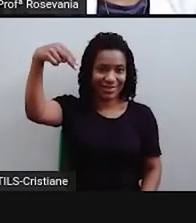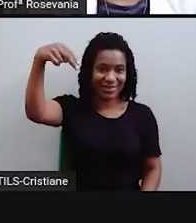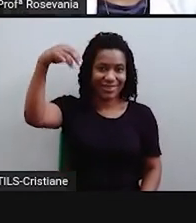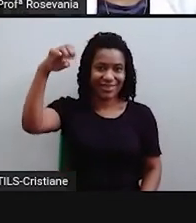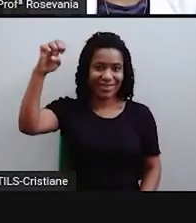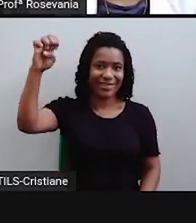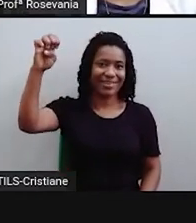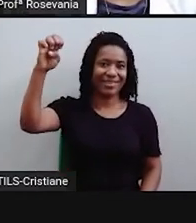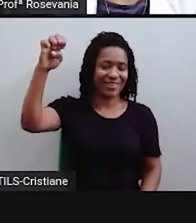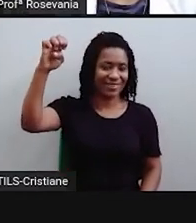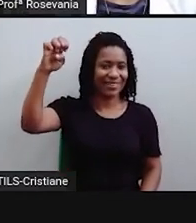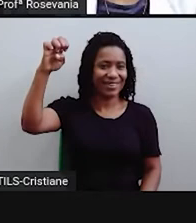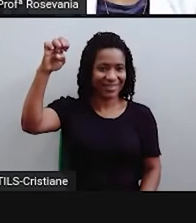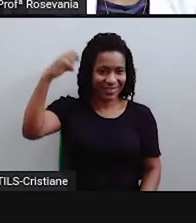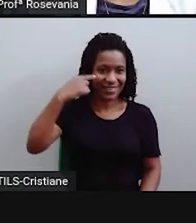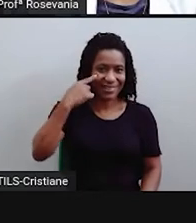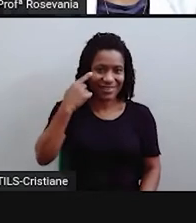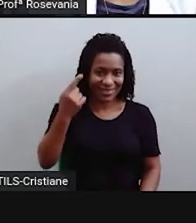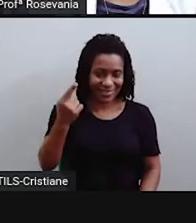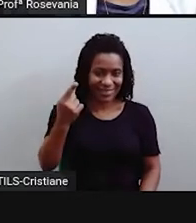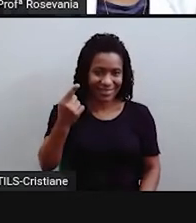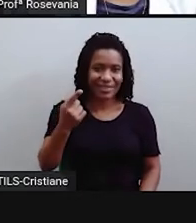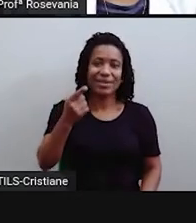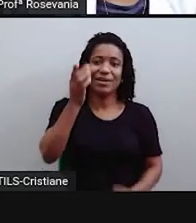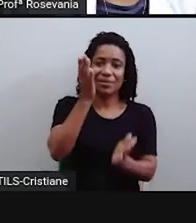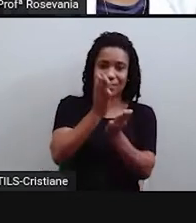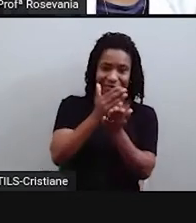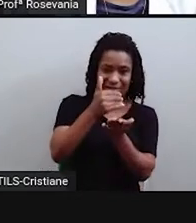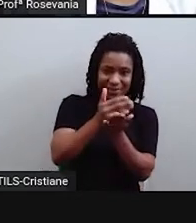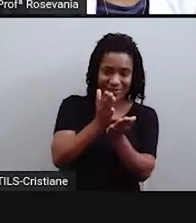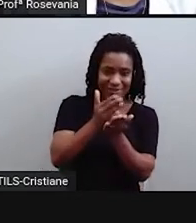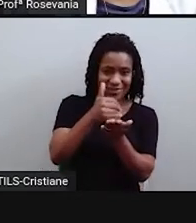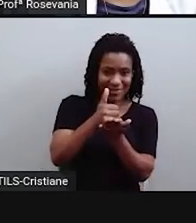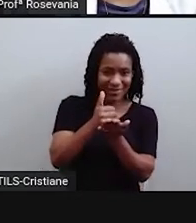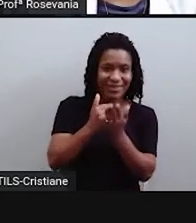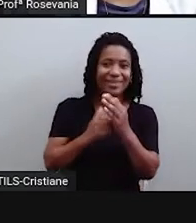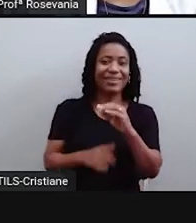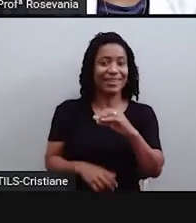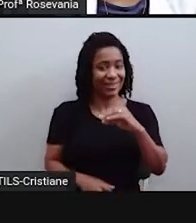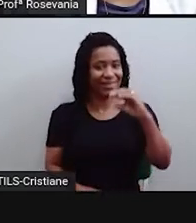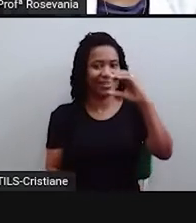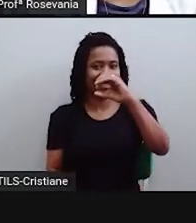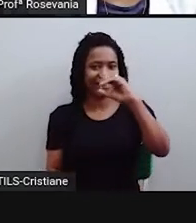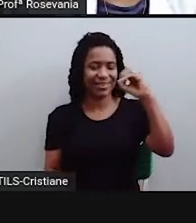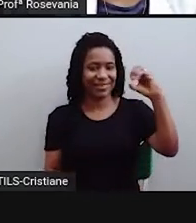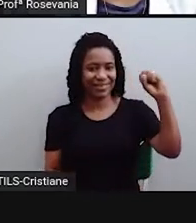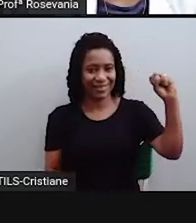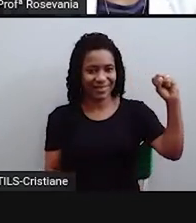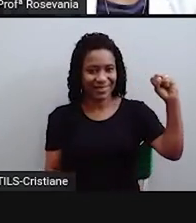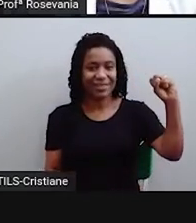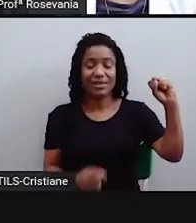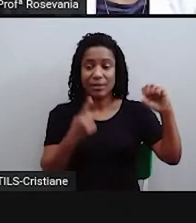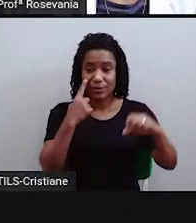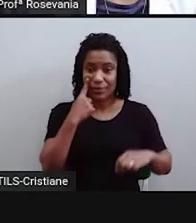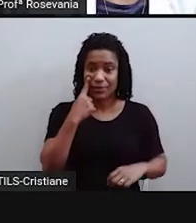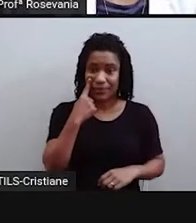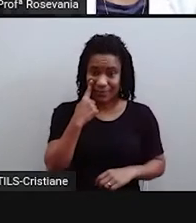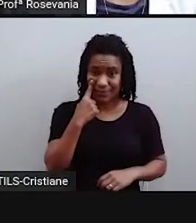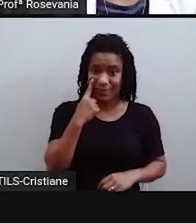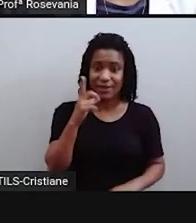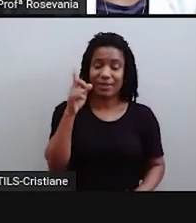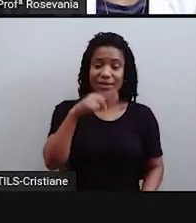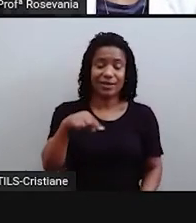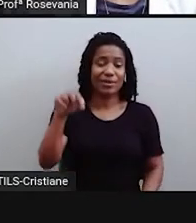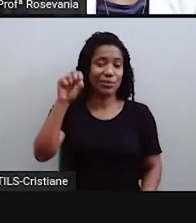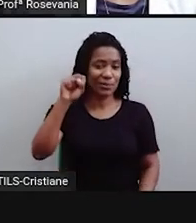achei o sudoeste. Aqui também dividi mais uma vez o 90 no meio, que deu 45 graus, e eu achei o